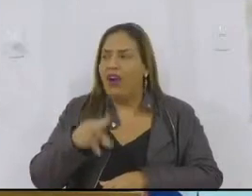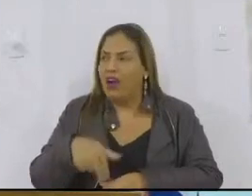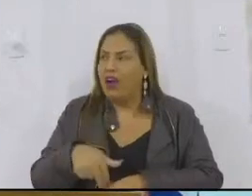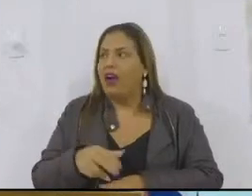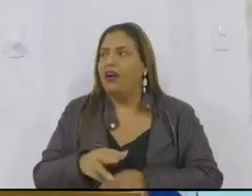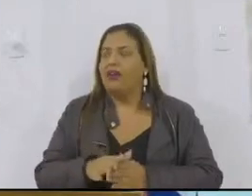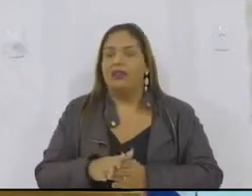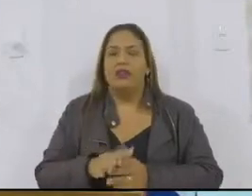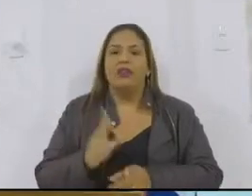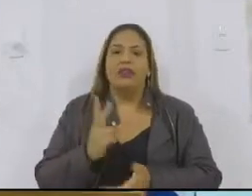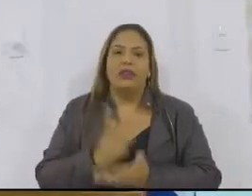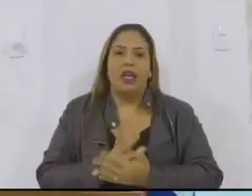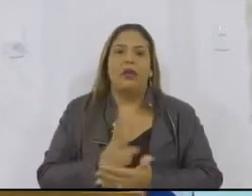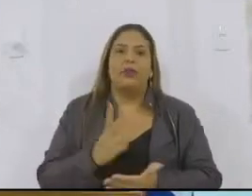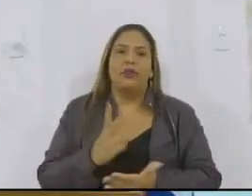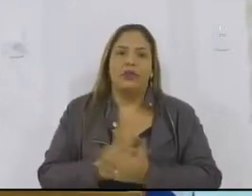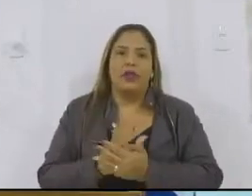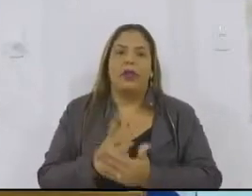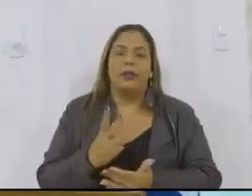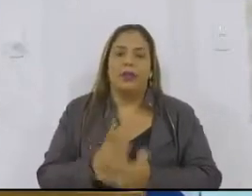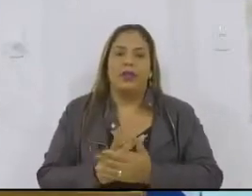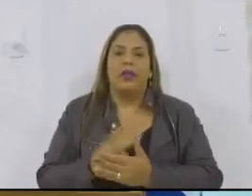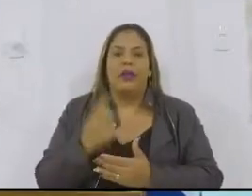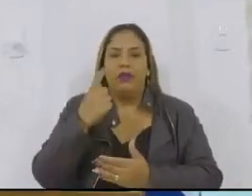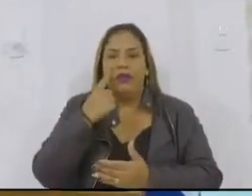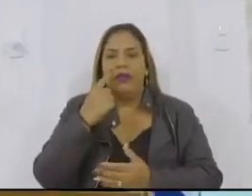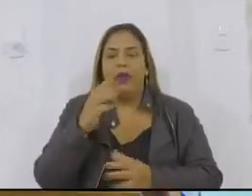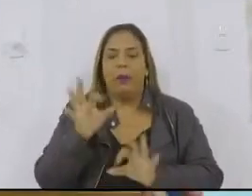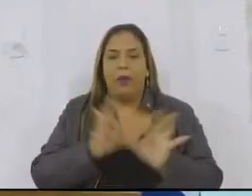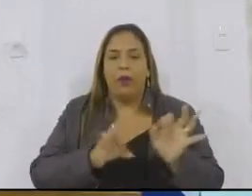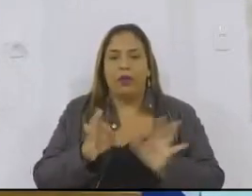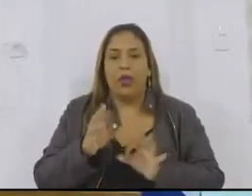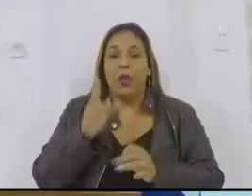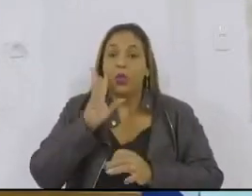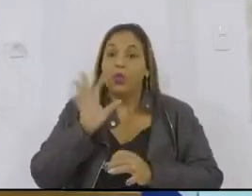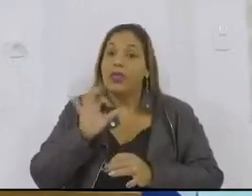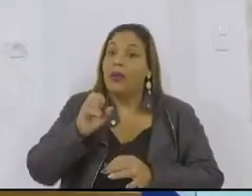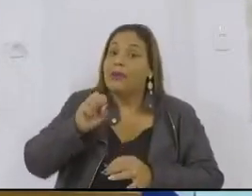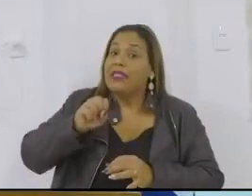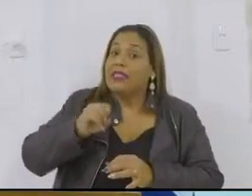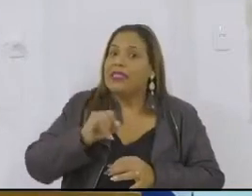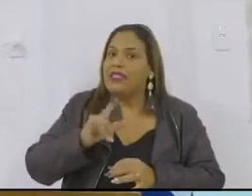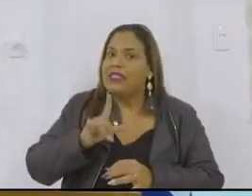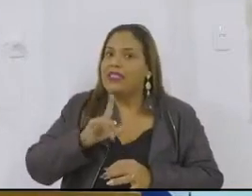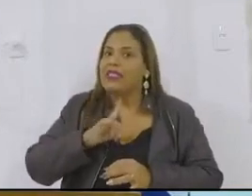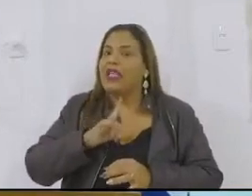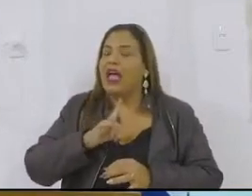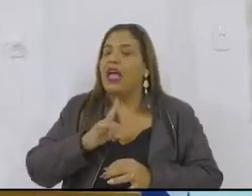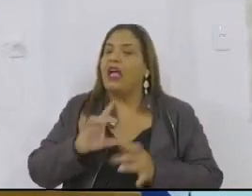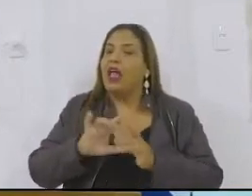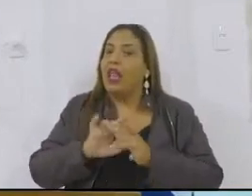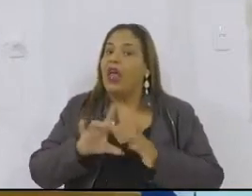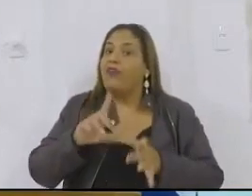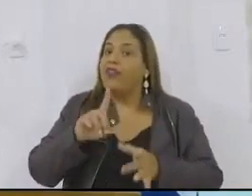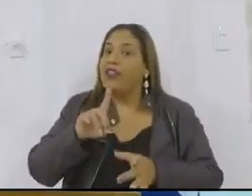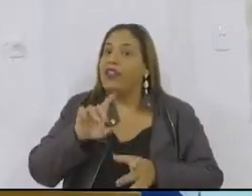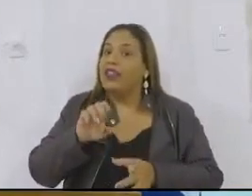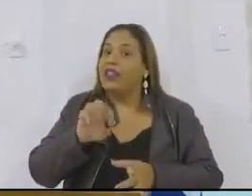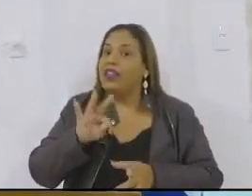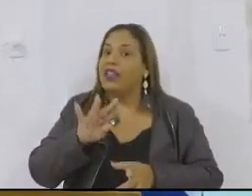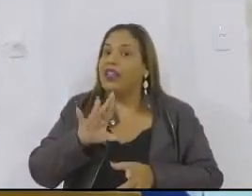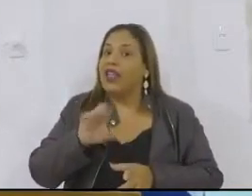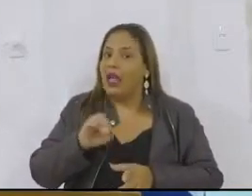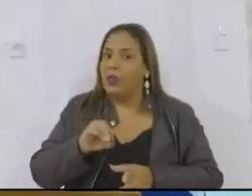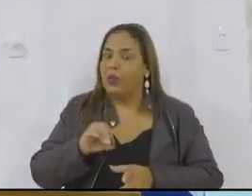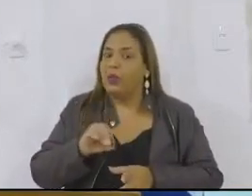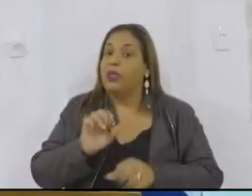por liminar. Então, a gente não sabe se essas vans que estão rodando no município de Tanguá hoje, se elas têm autorização do DETRO. Eu não sei. Então, espero